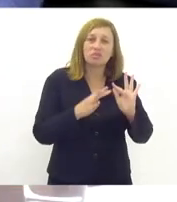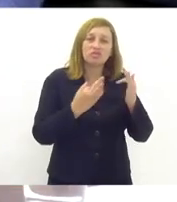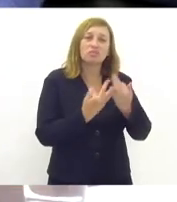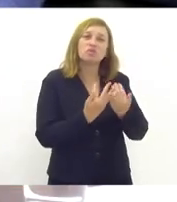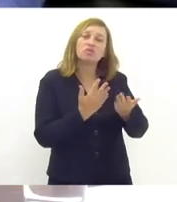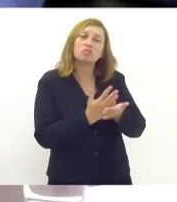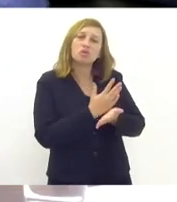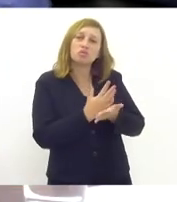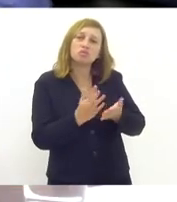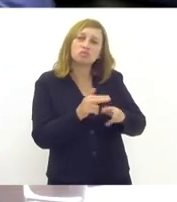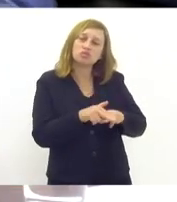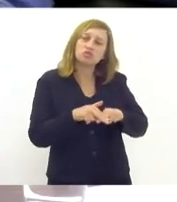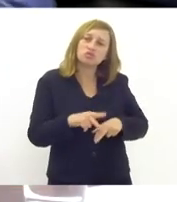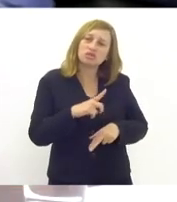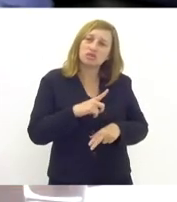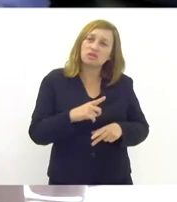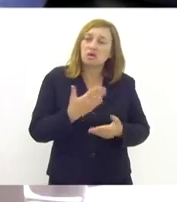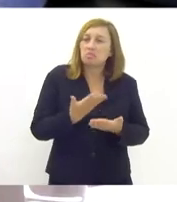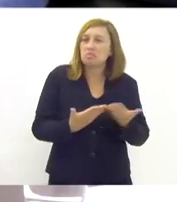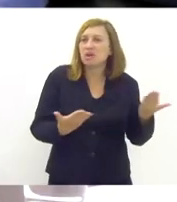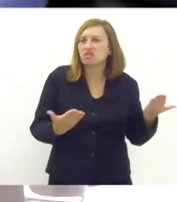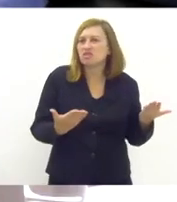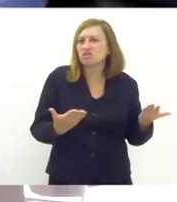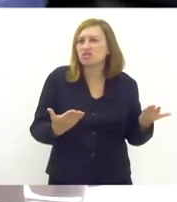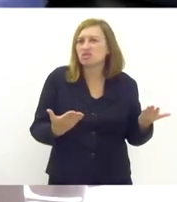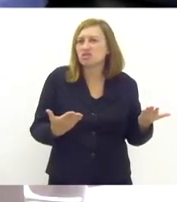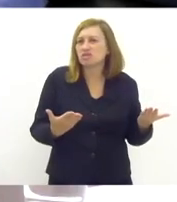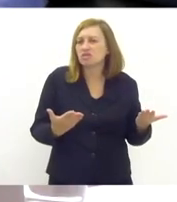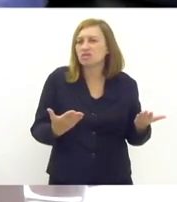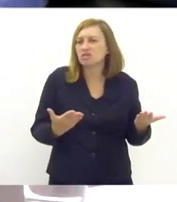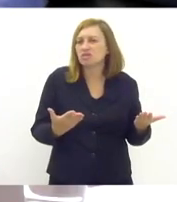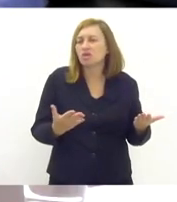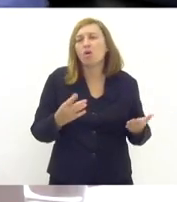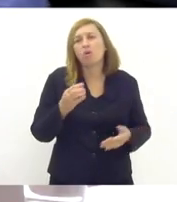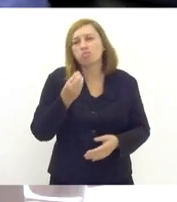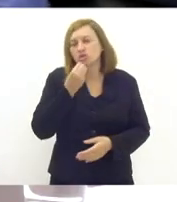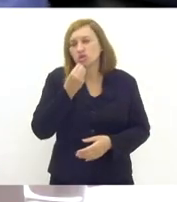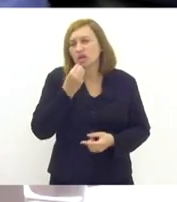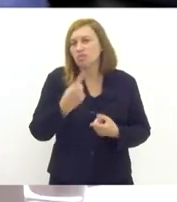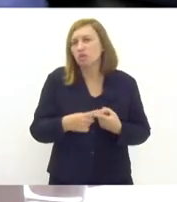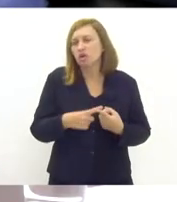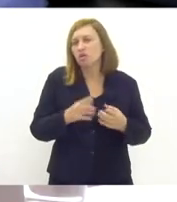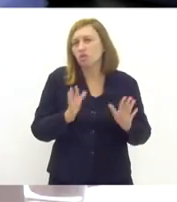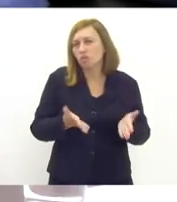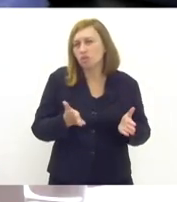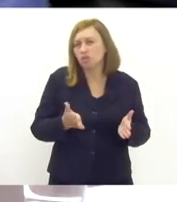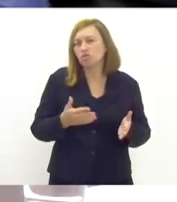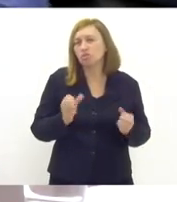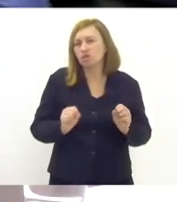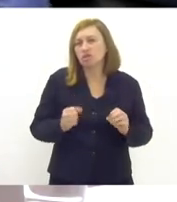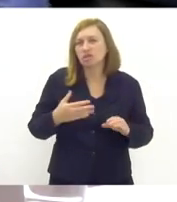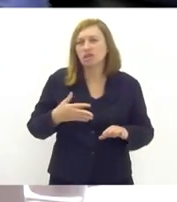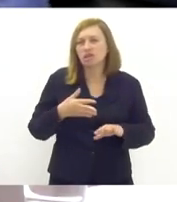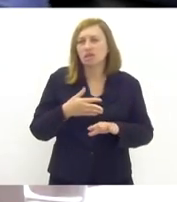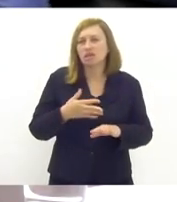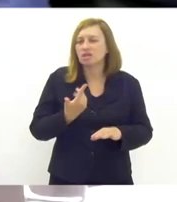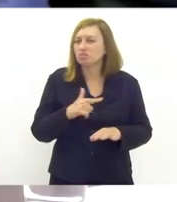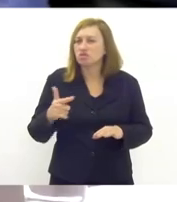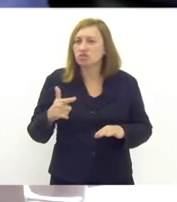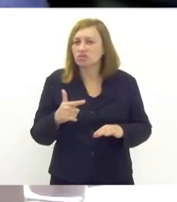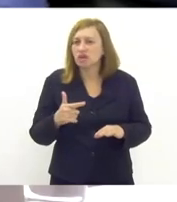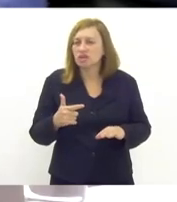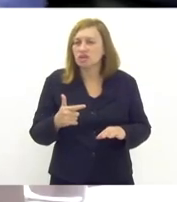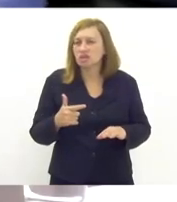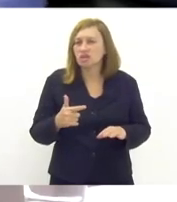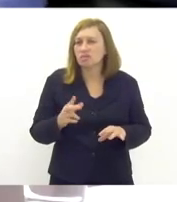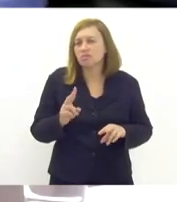sido hoje. Perdi promoção, oportunidade, porque hoje eu já poderia ter entrado... Caso não houvesse nenhum tipo de